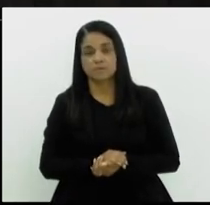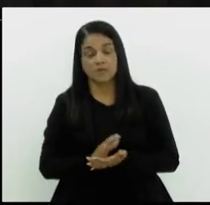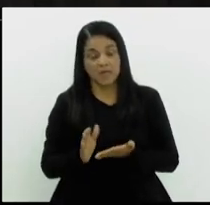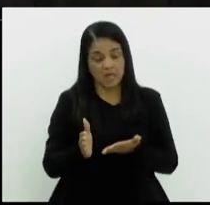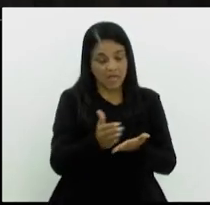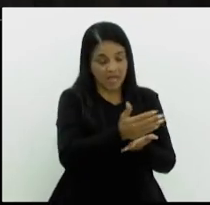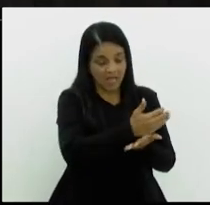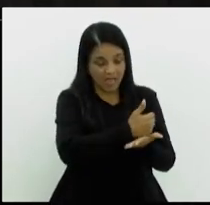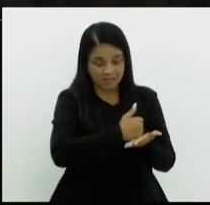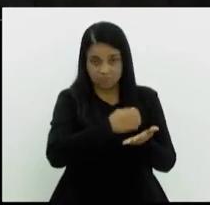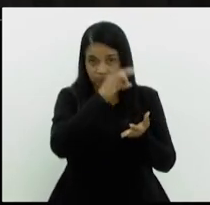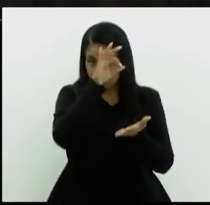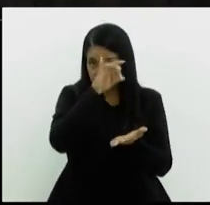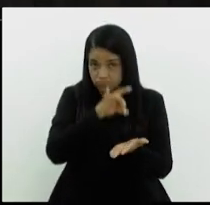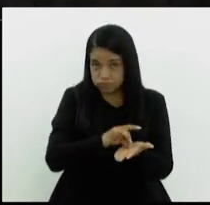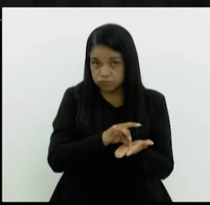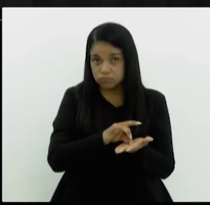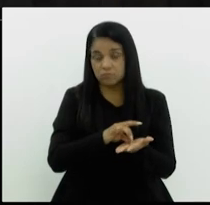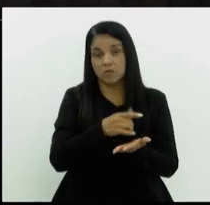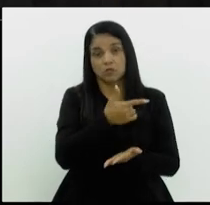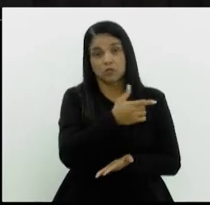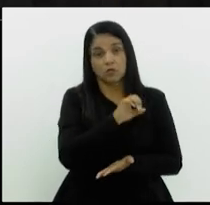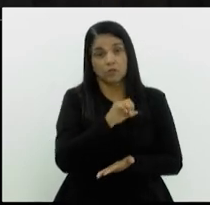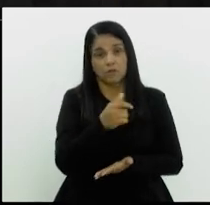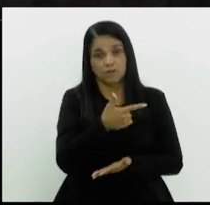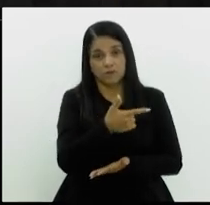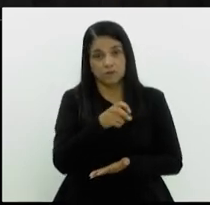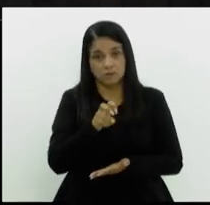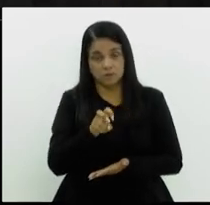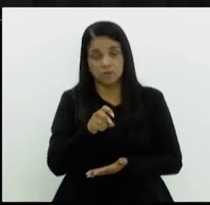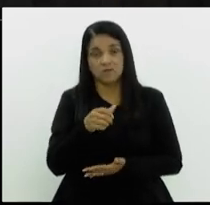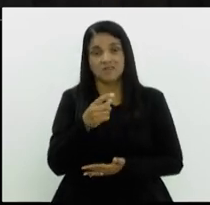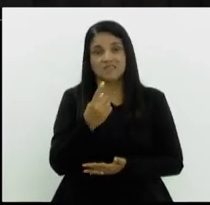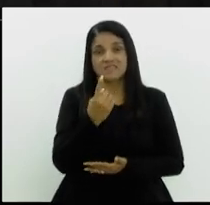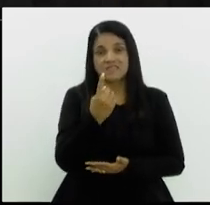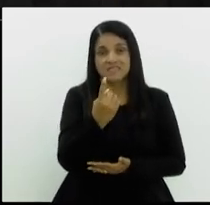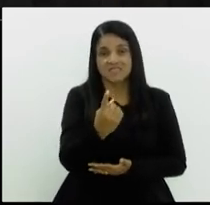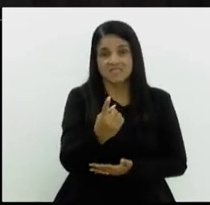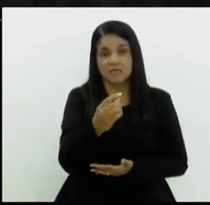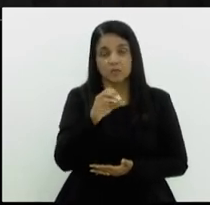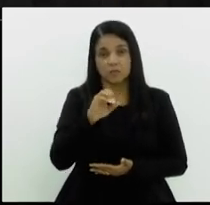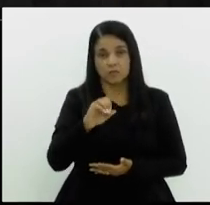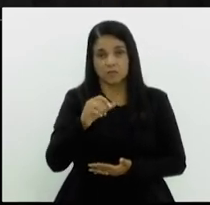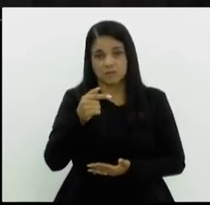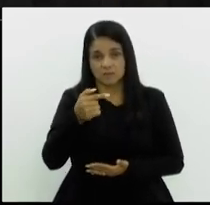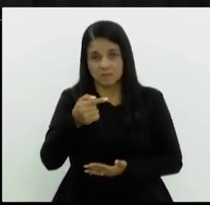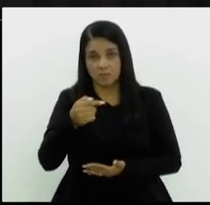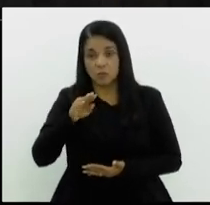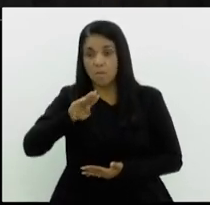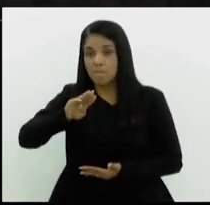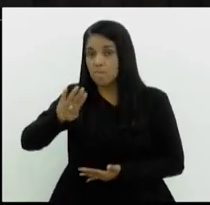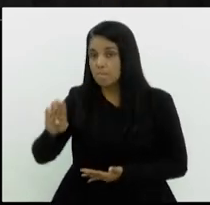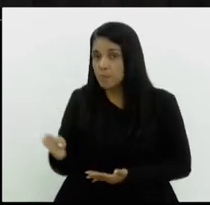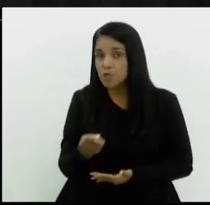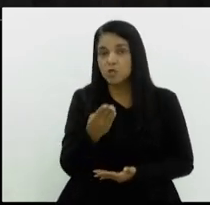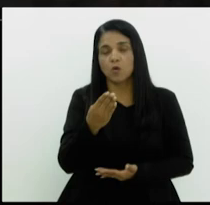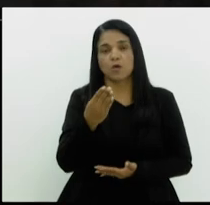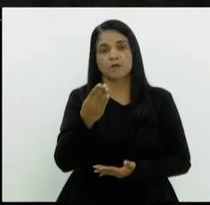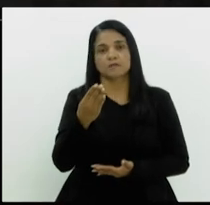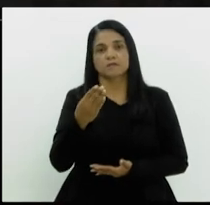previstas líquida para 25 é de 107 bilhões e 300 milhões.